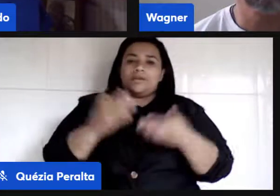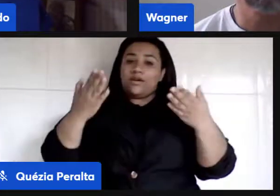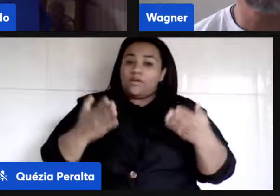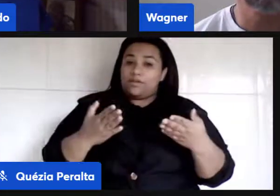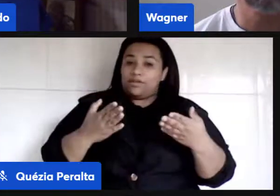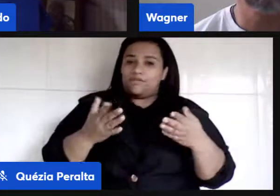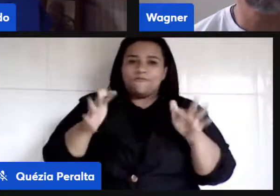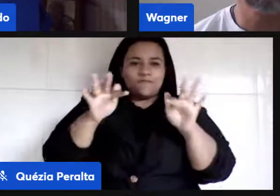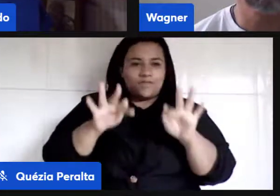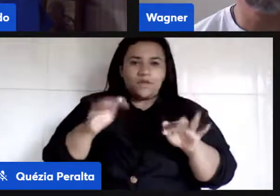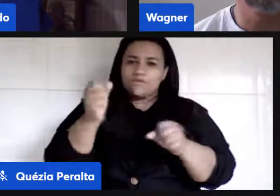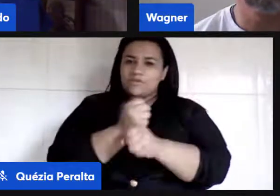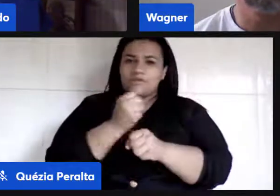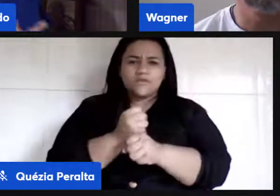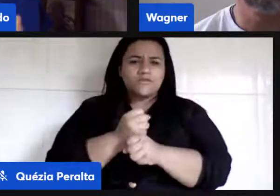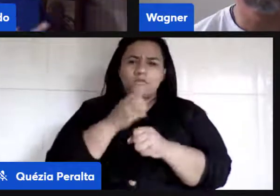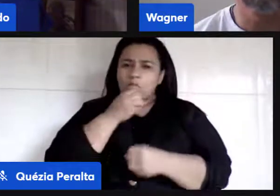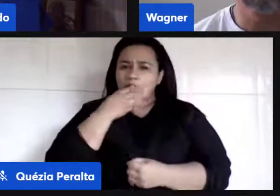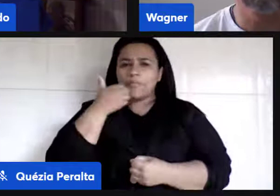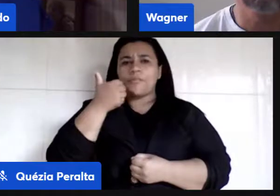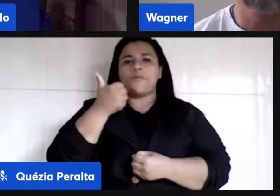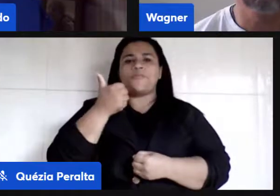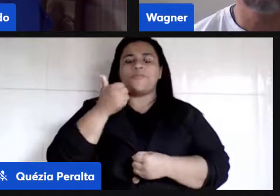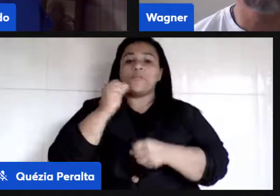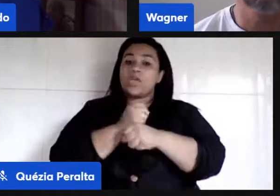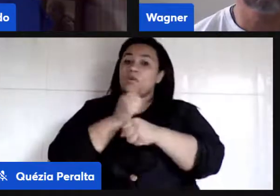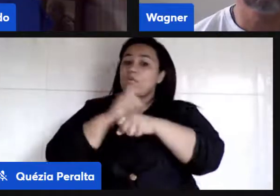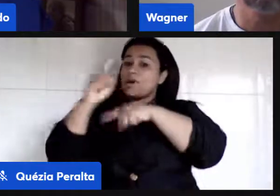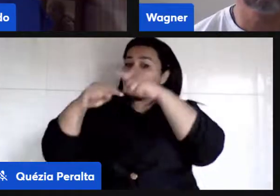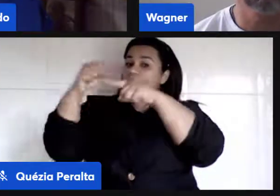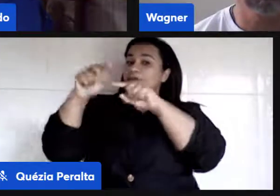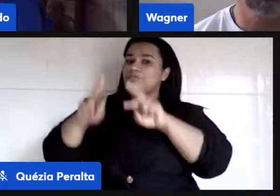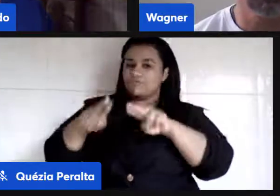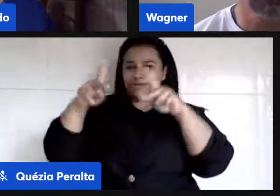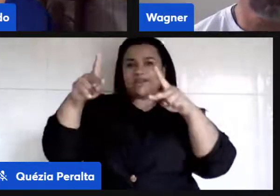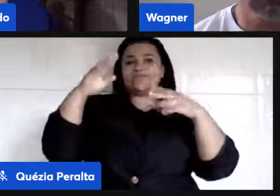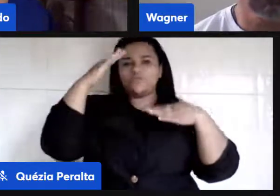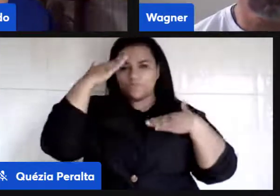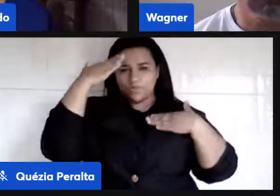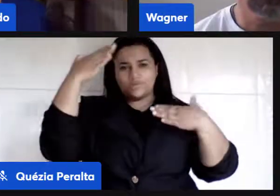ano também. E que o ano que vem seja diferente. Muito obrigada.